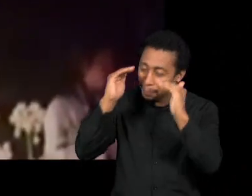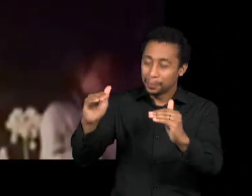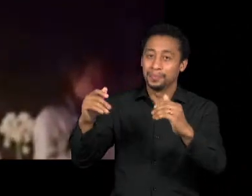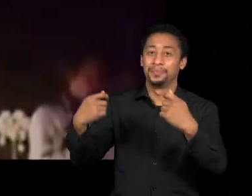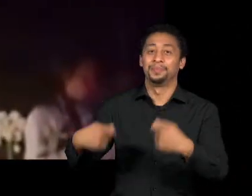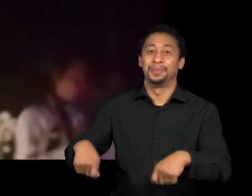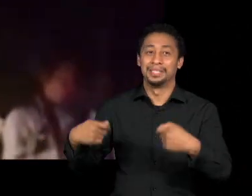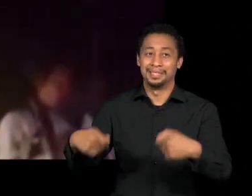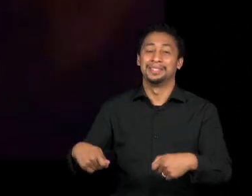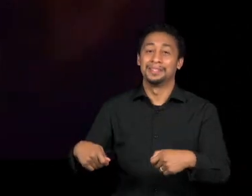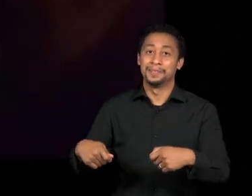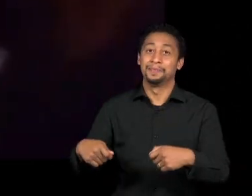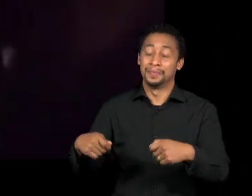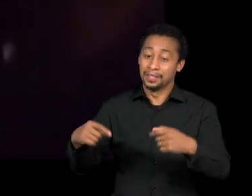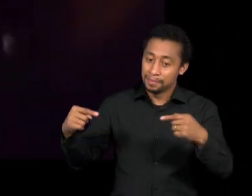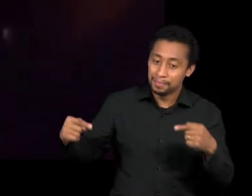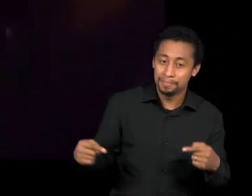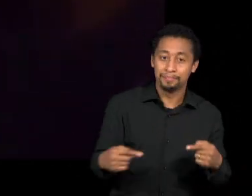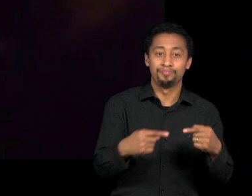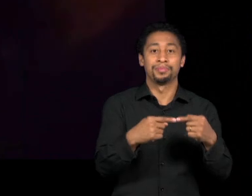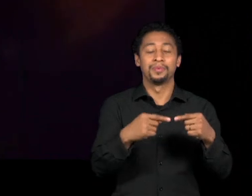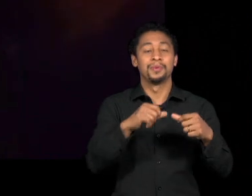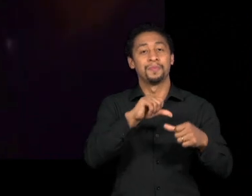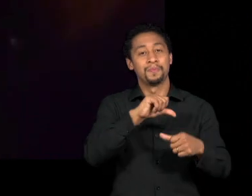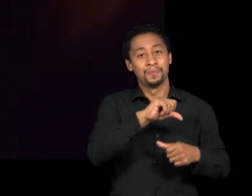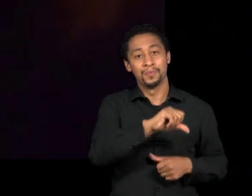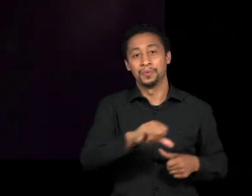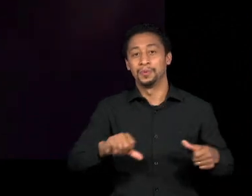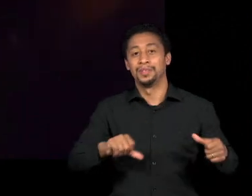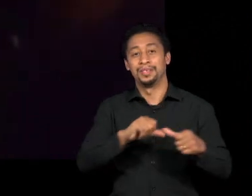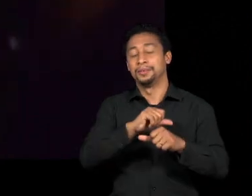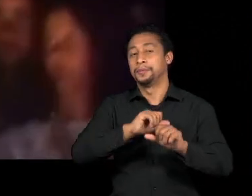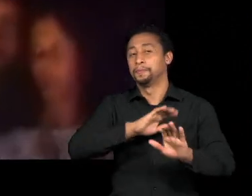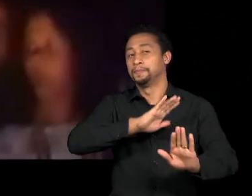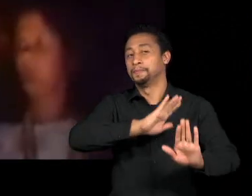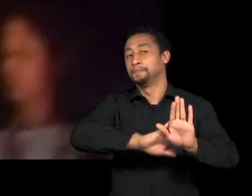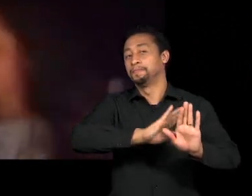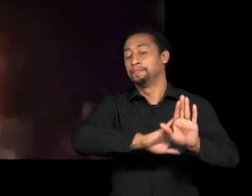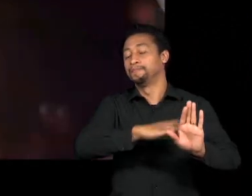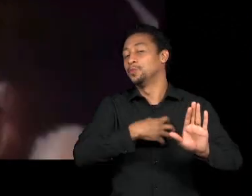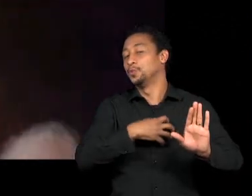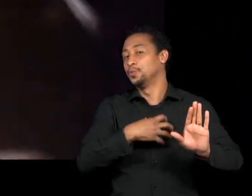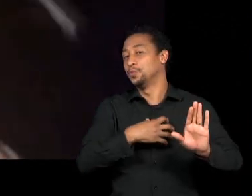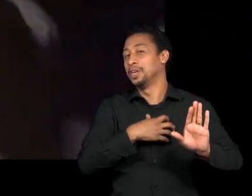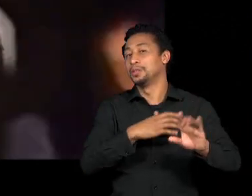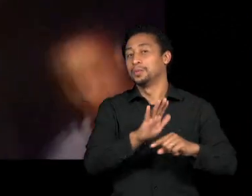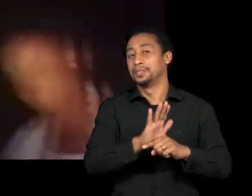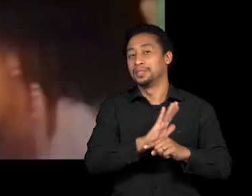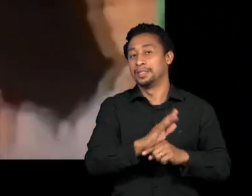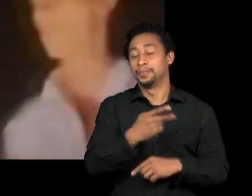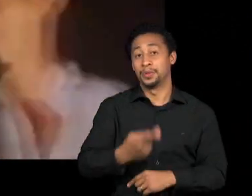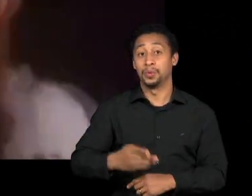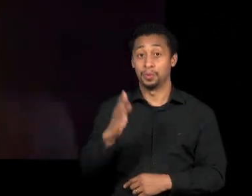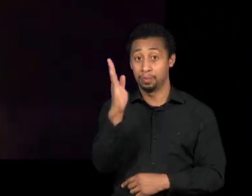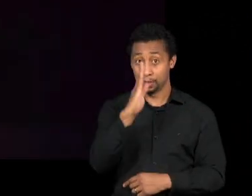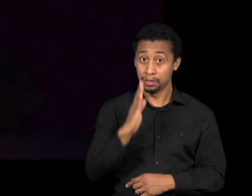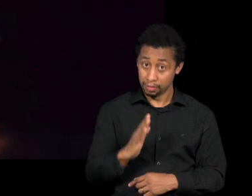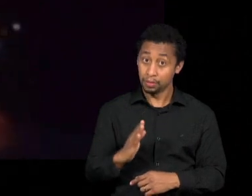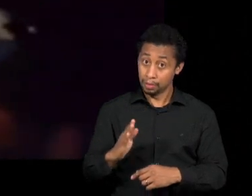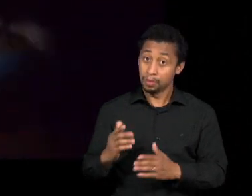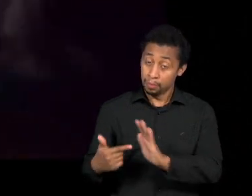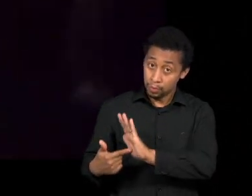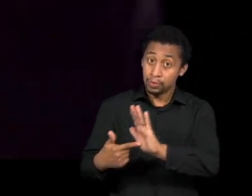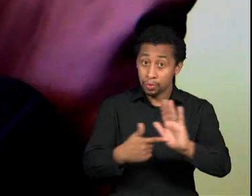Isso corresponde a uma mudança ideológica que no cinema brasileiro foi liderado